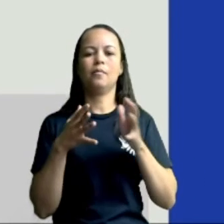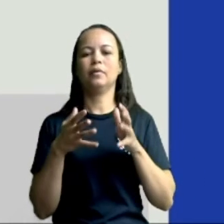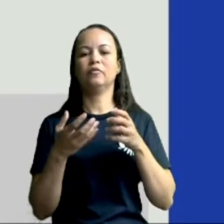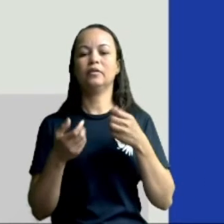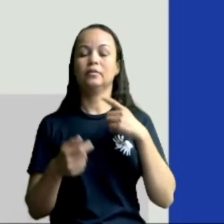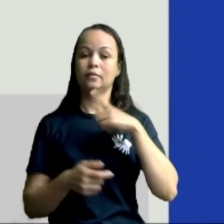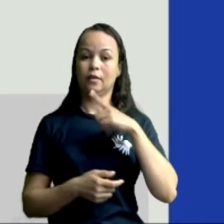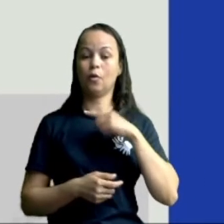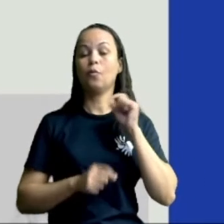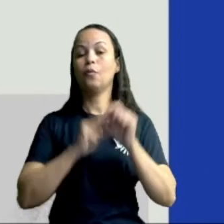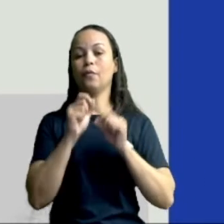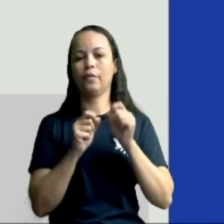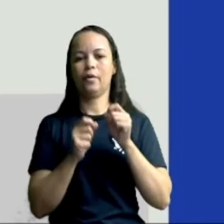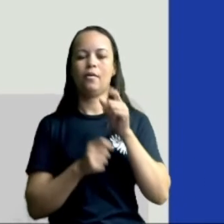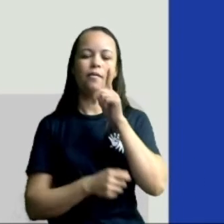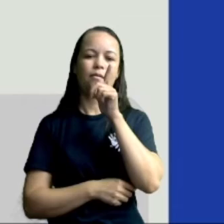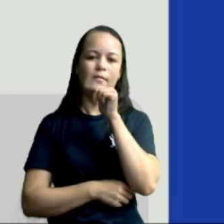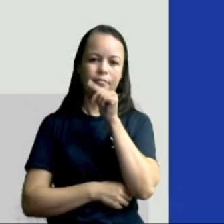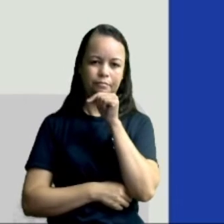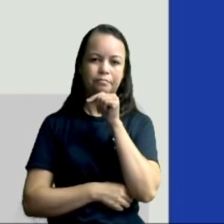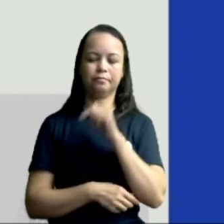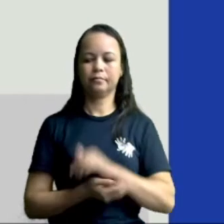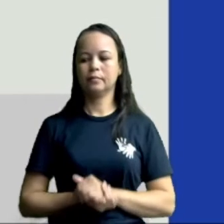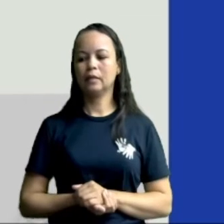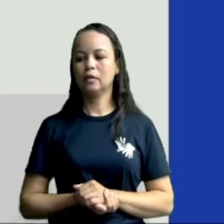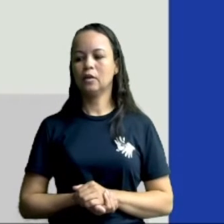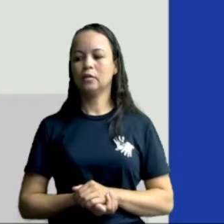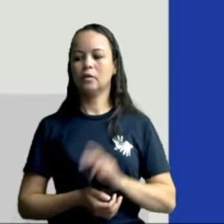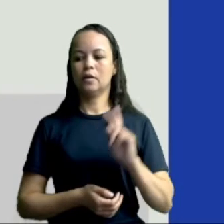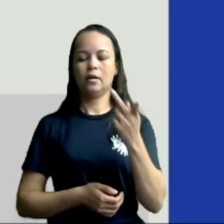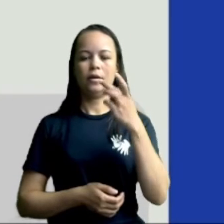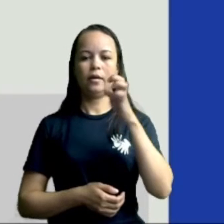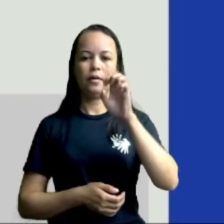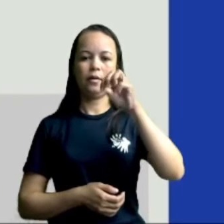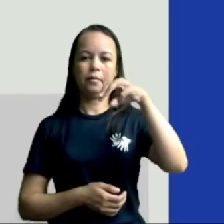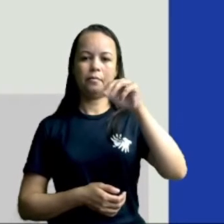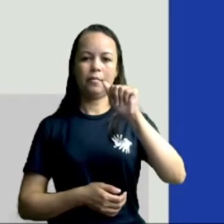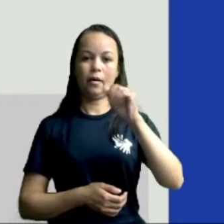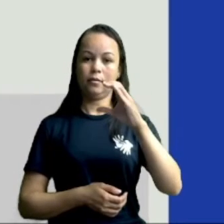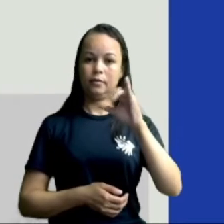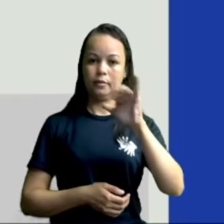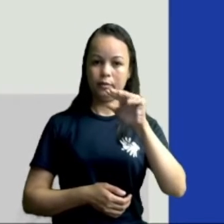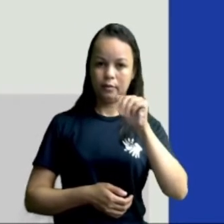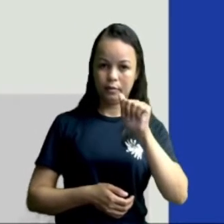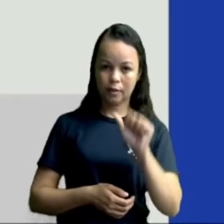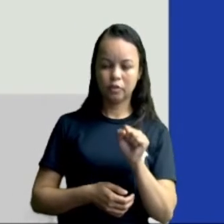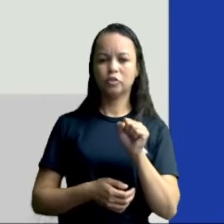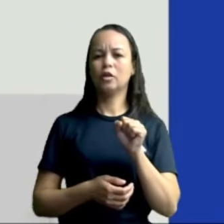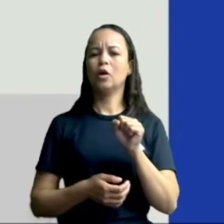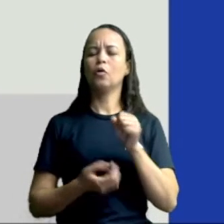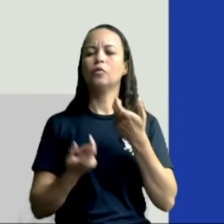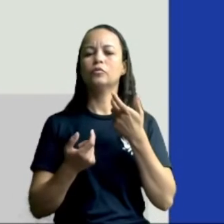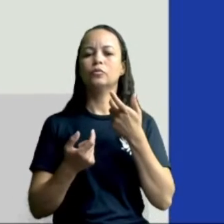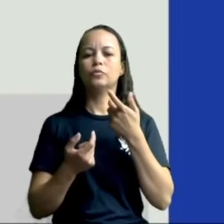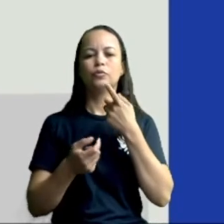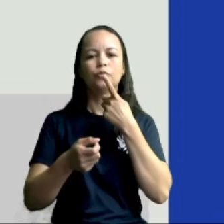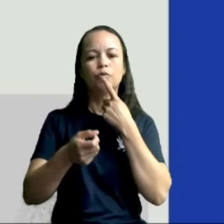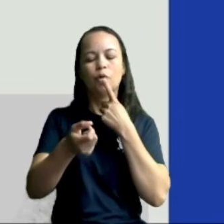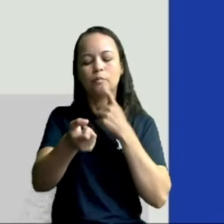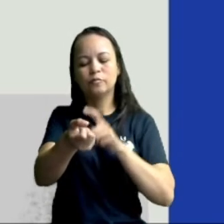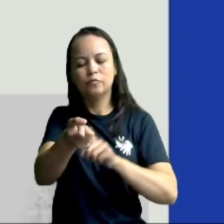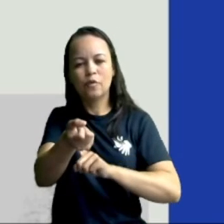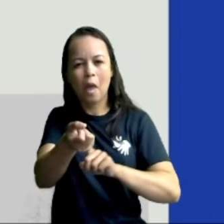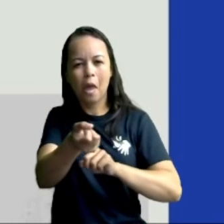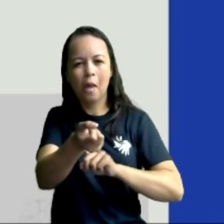de água. Já as hemácias, também conhecidas como glóbulos vermelhos ou eritrócitos,